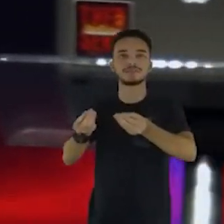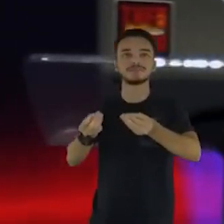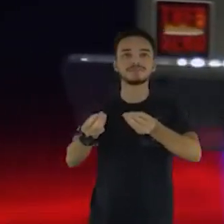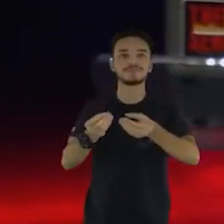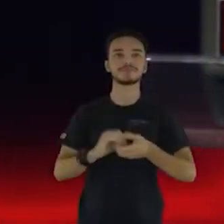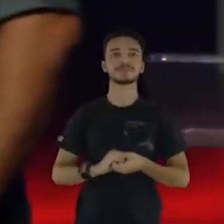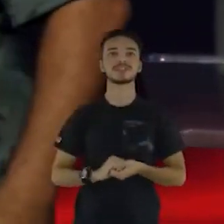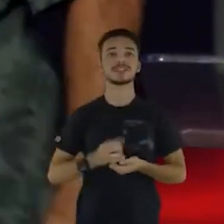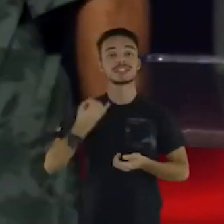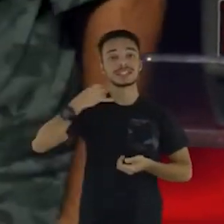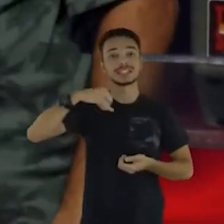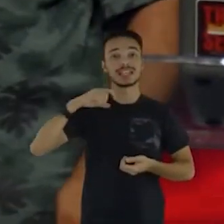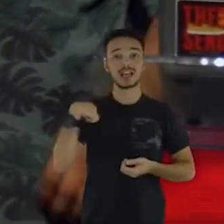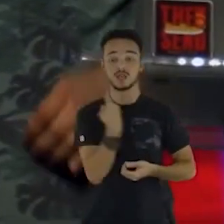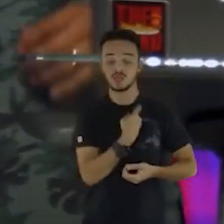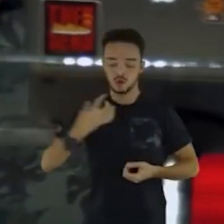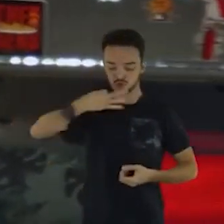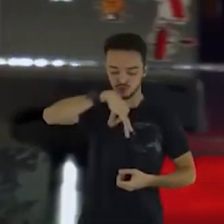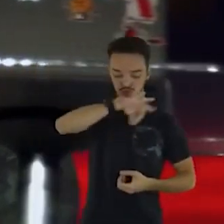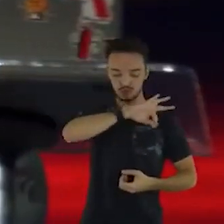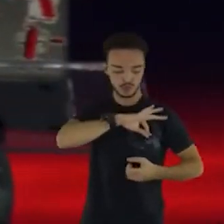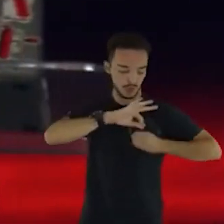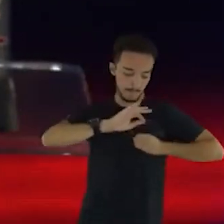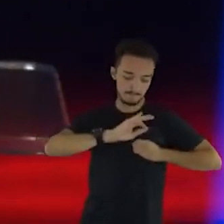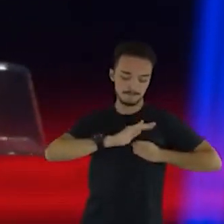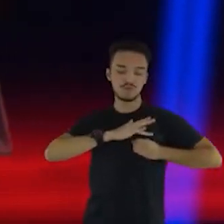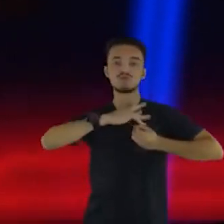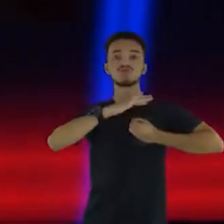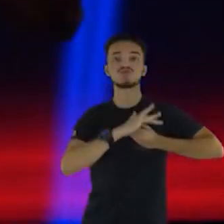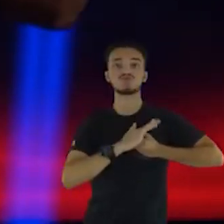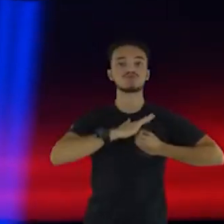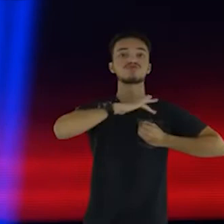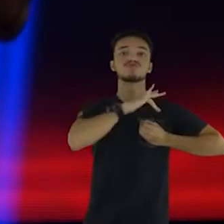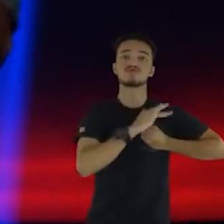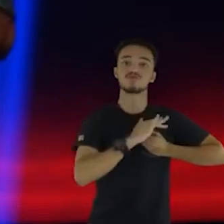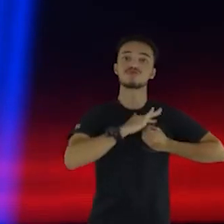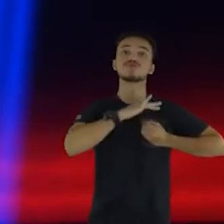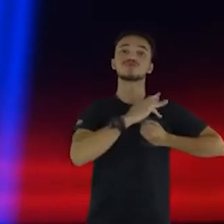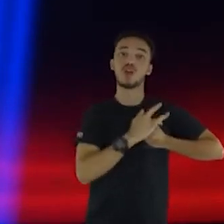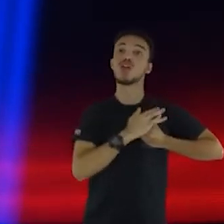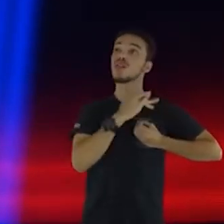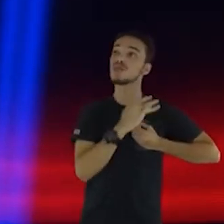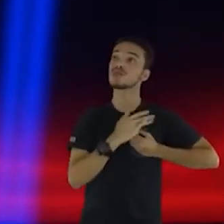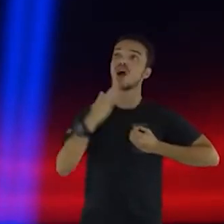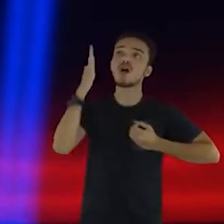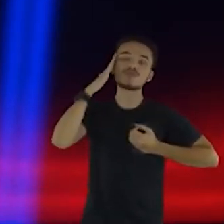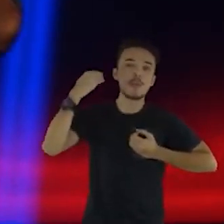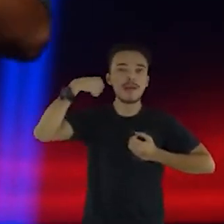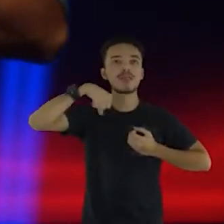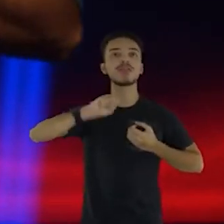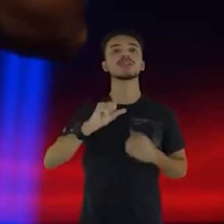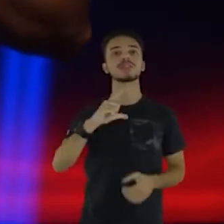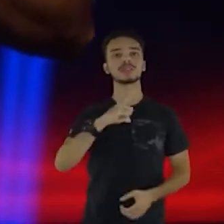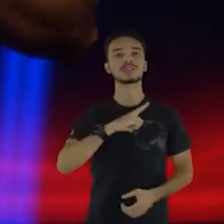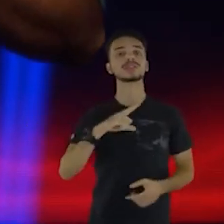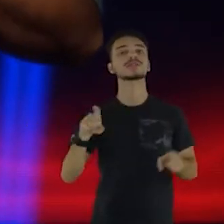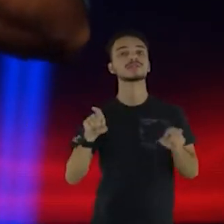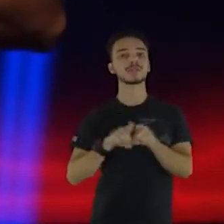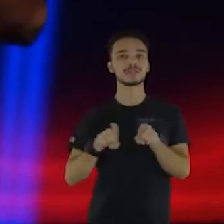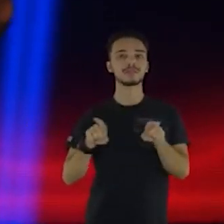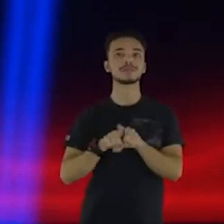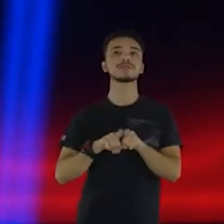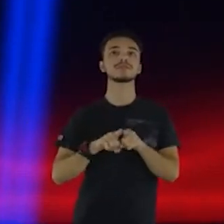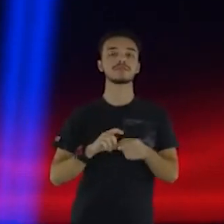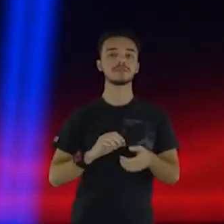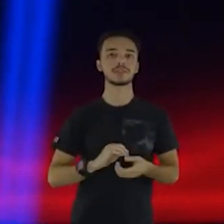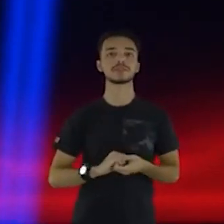levarmos o Evangelho de Cristo a todos os lugares. Talvez o maior avivamento que nós estamos esperando vai trazer o pleno conhecimento de